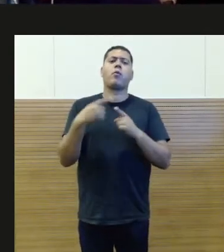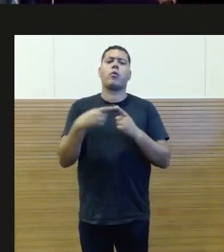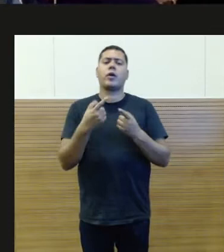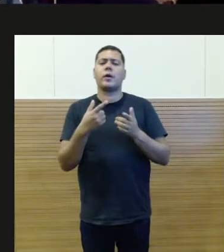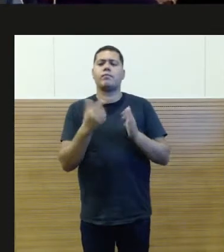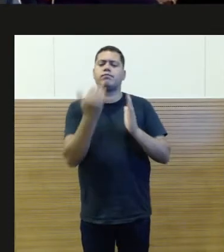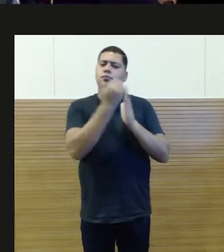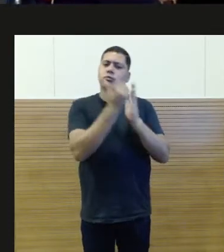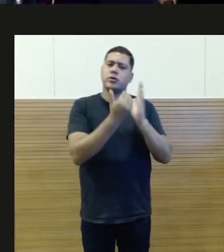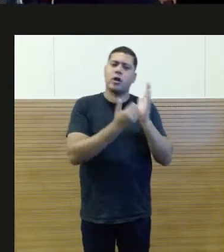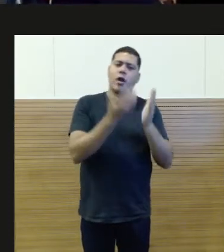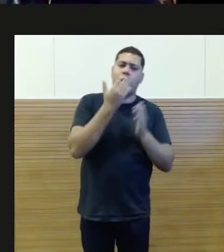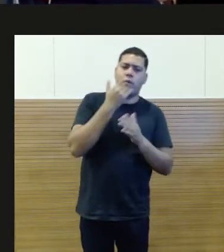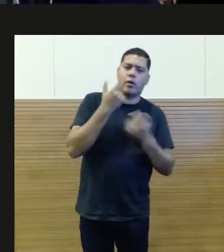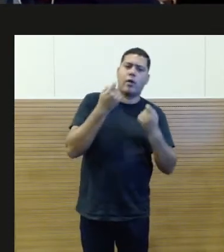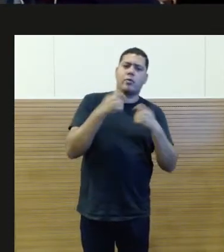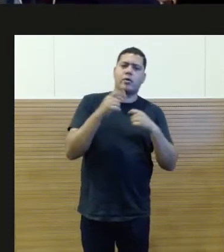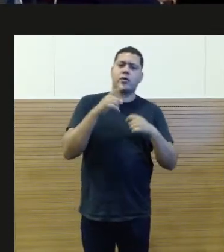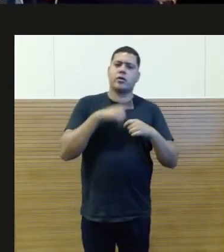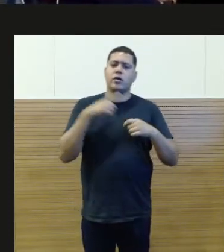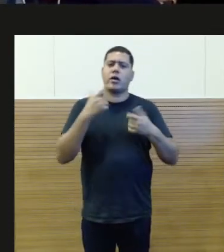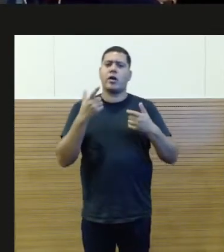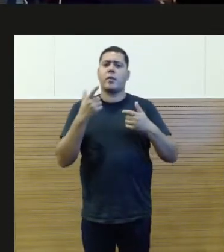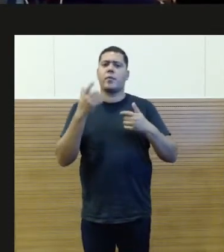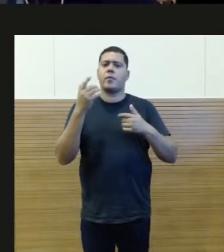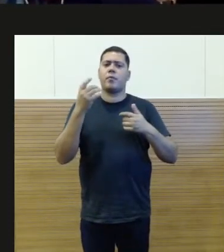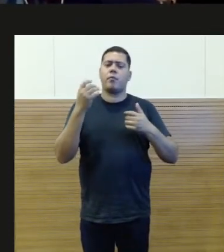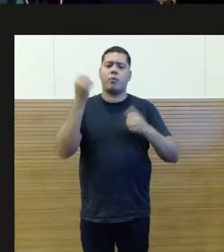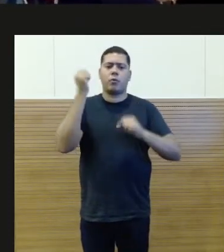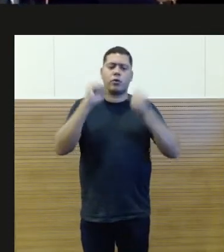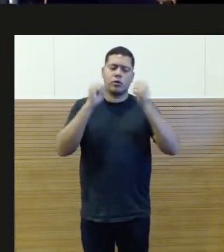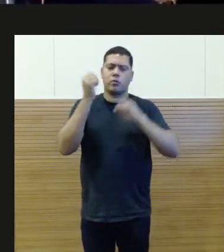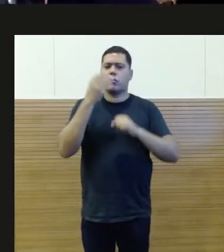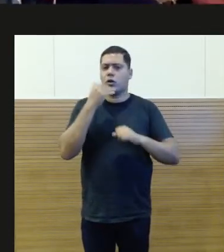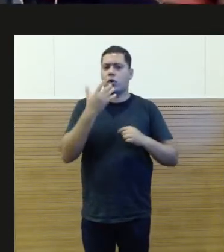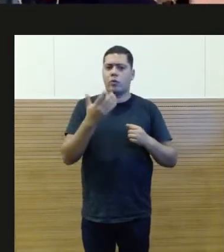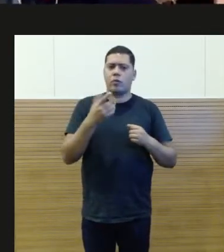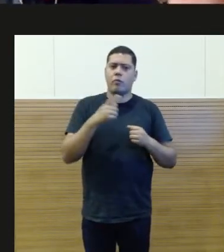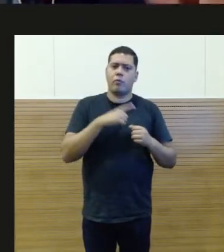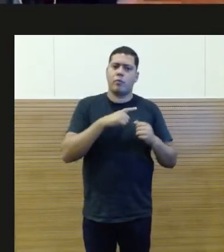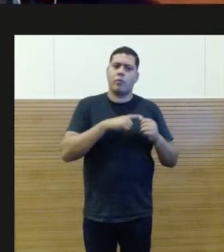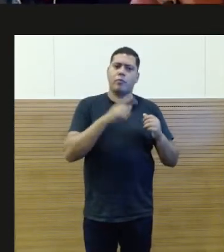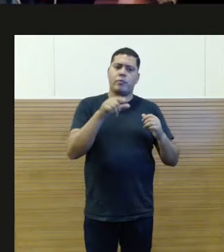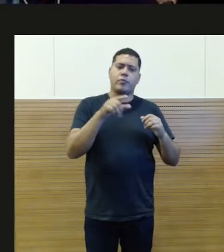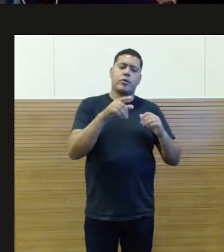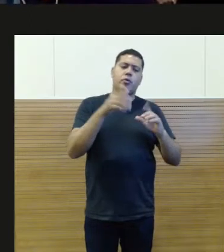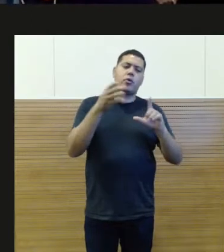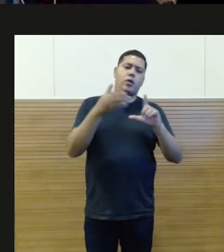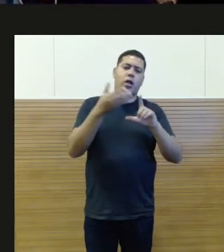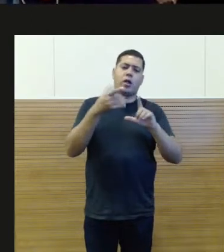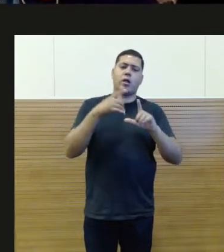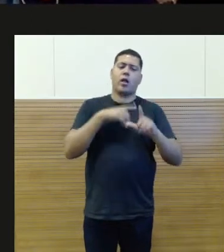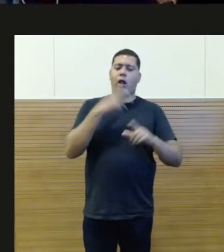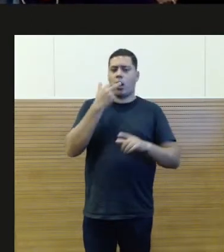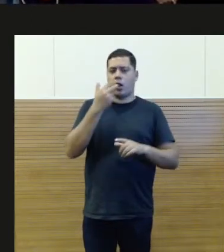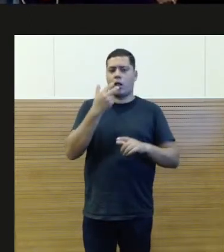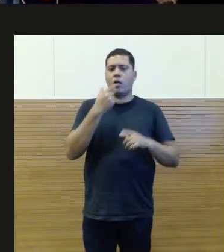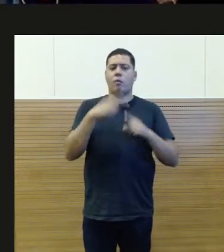devem levar em conta o processamento dos alimentos? Meus slides estão em inglês, mas eu vou falar em